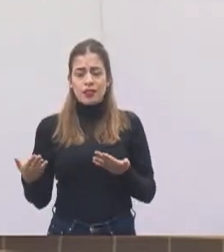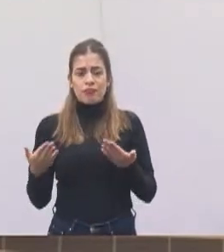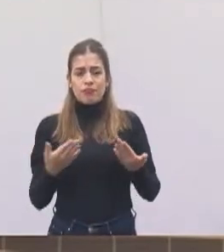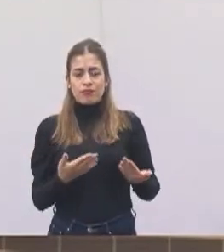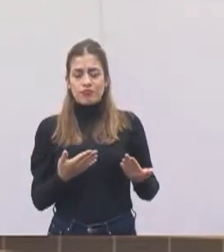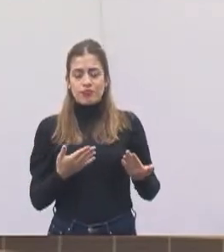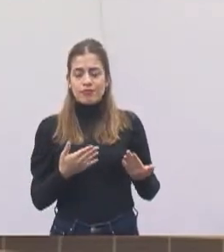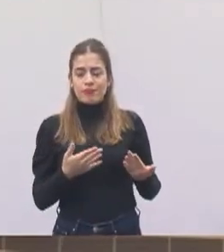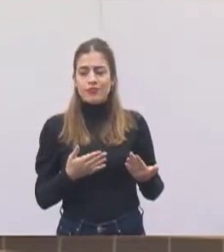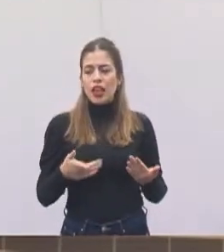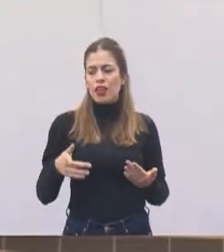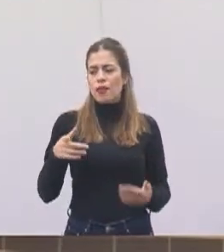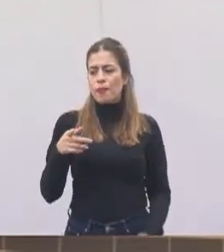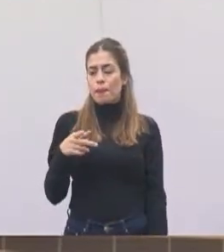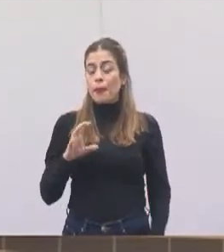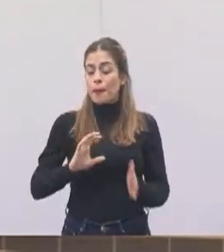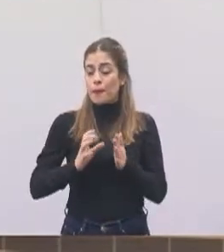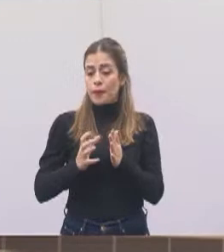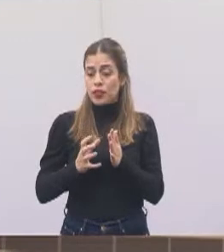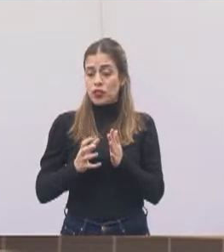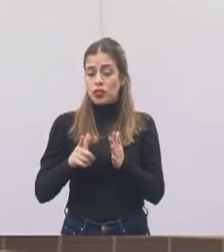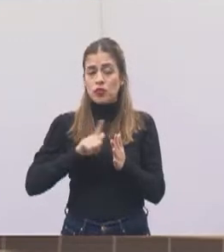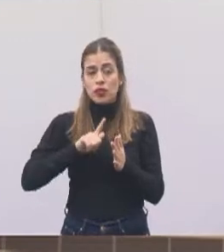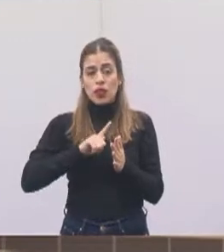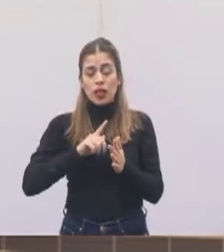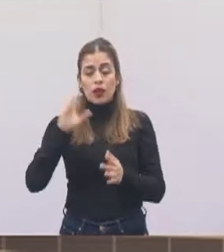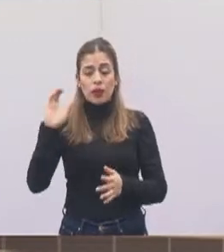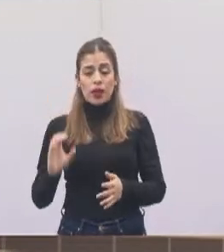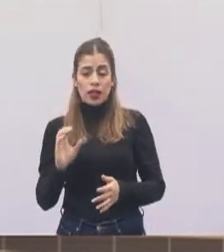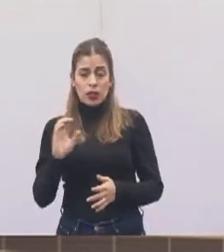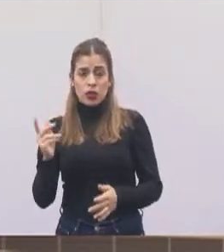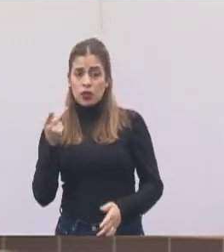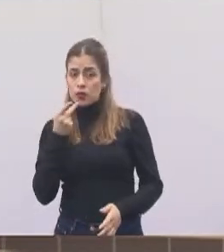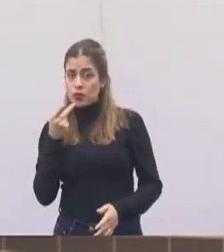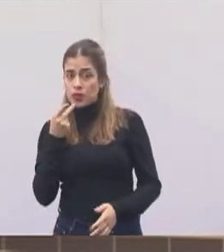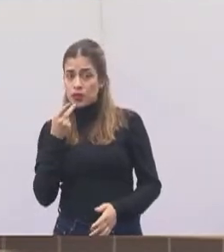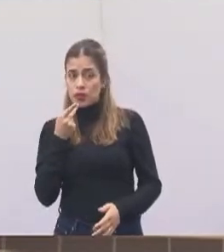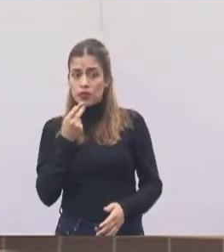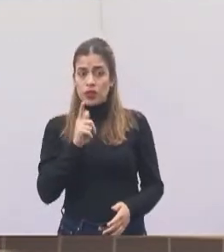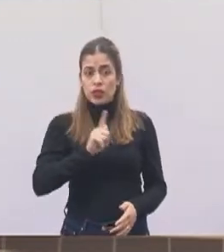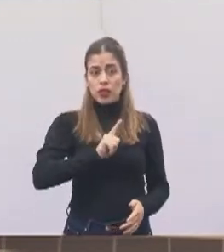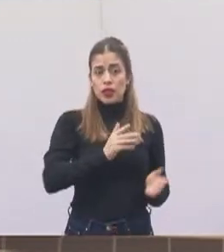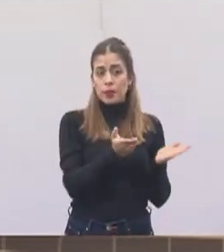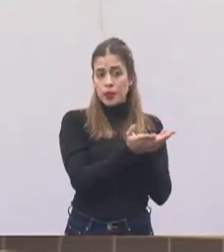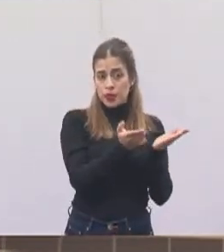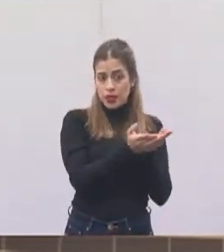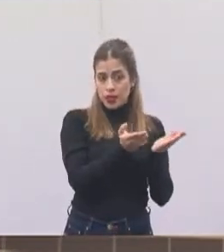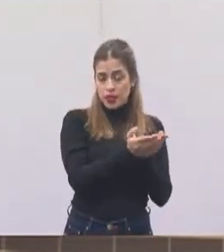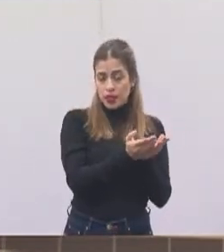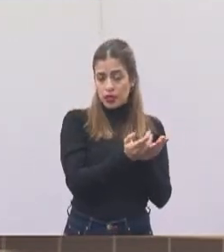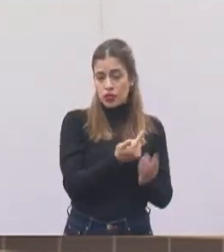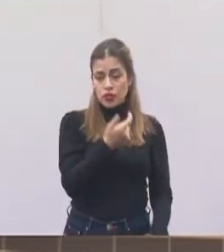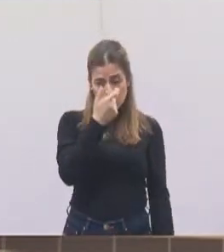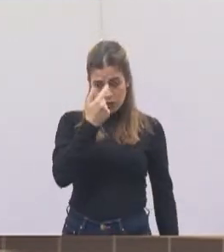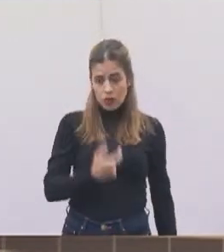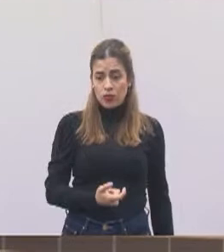Hernani, e tem um evangélico, que sou eu. E tem pessoas que são espíritas. No partido, qual o